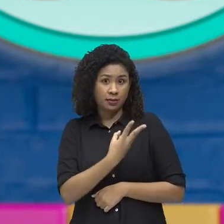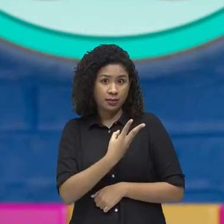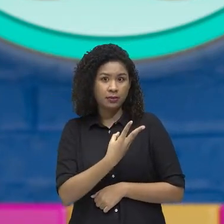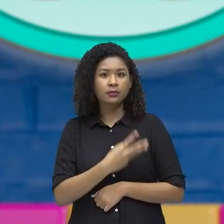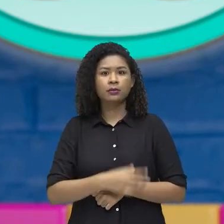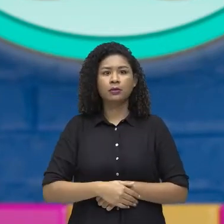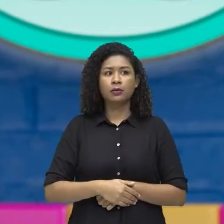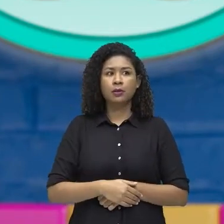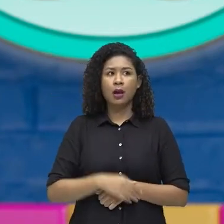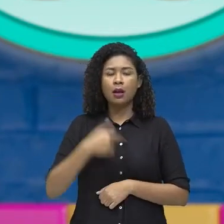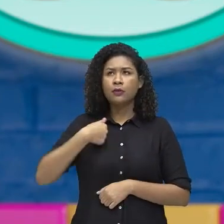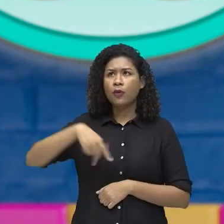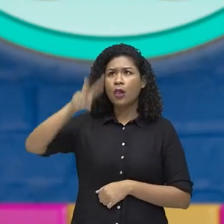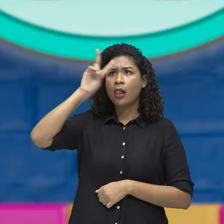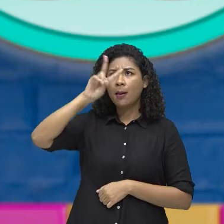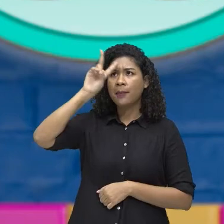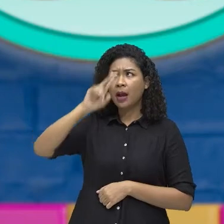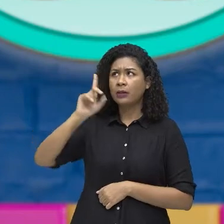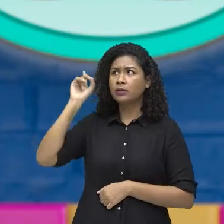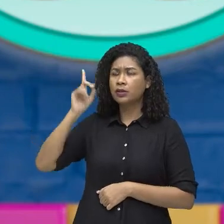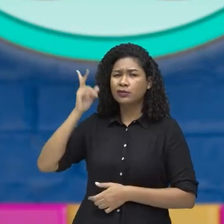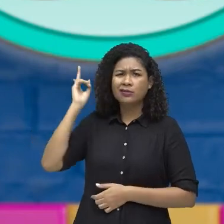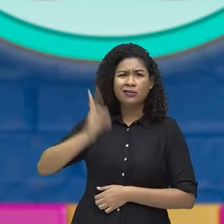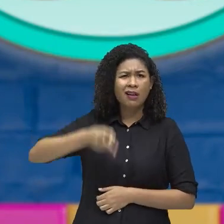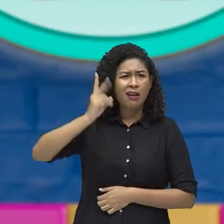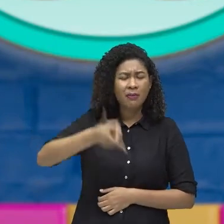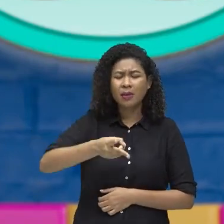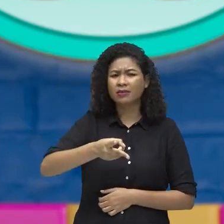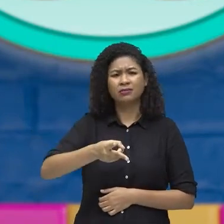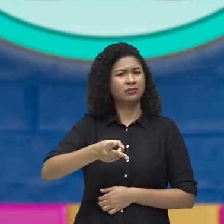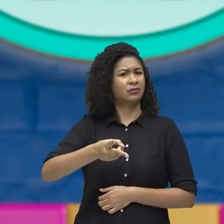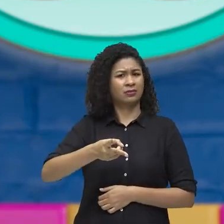aconteceu no passado, mas eu não sou mais aquele mesmo Afonso